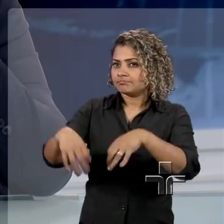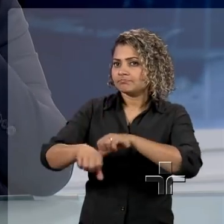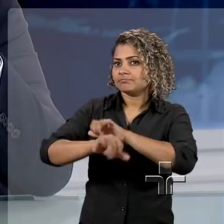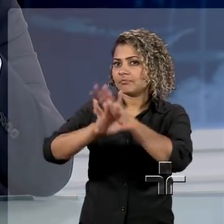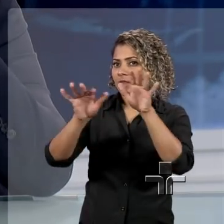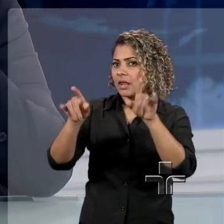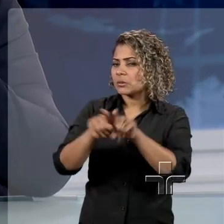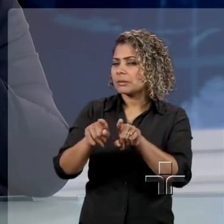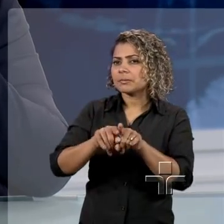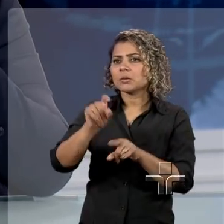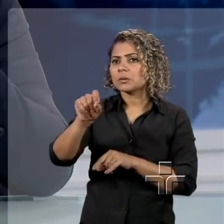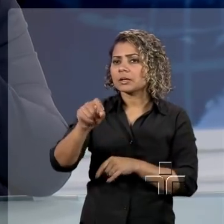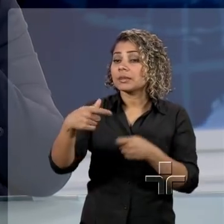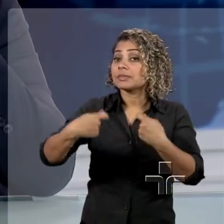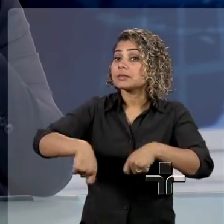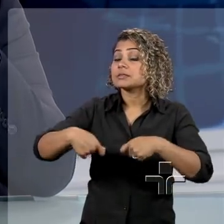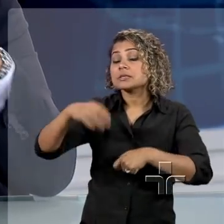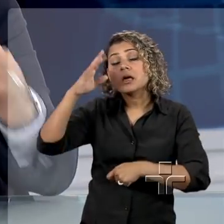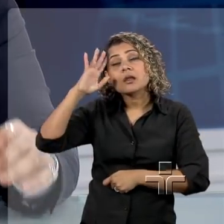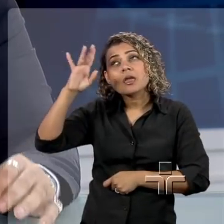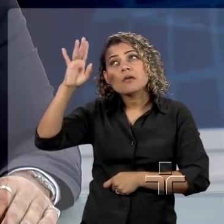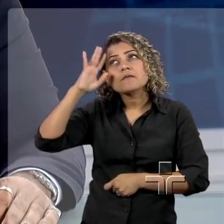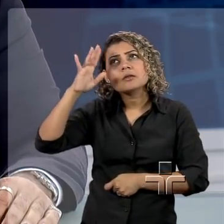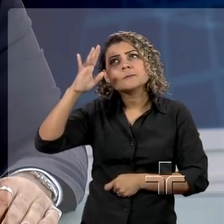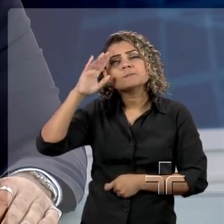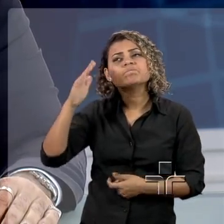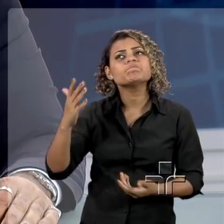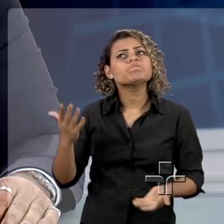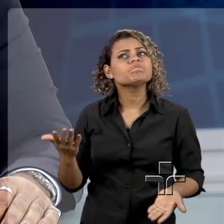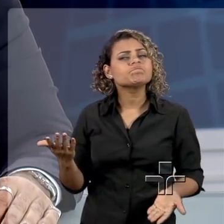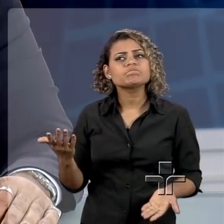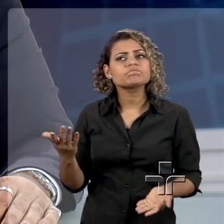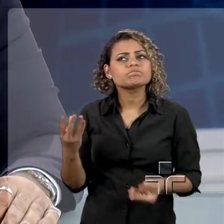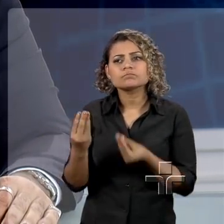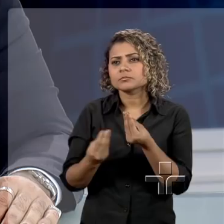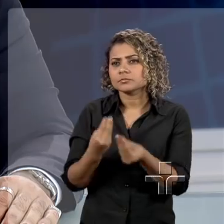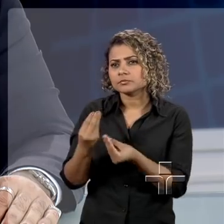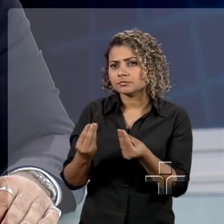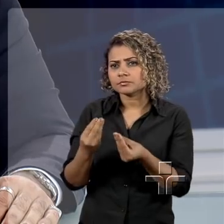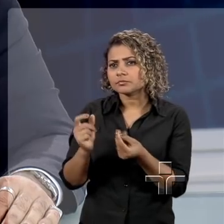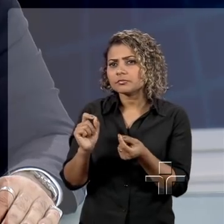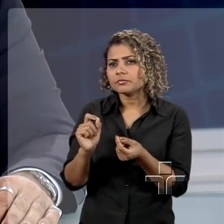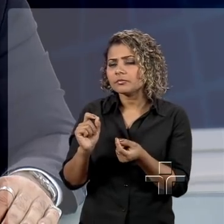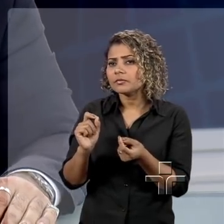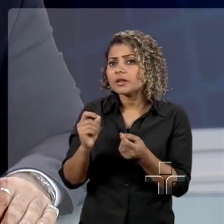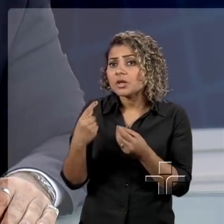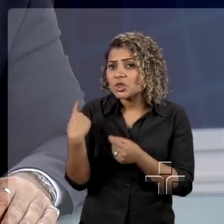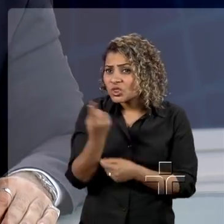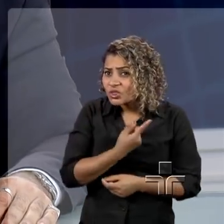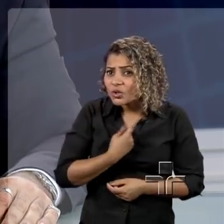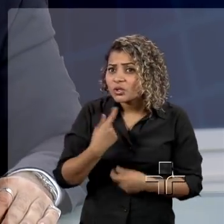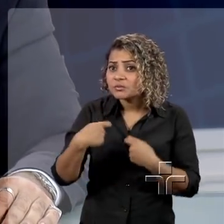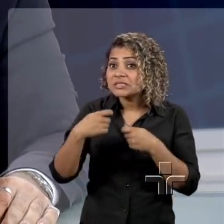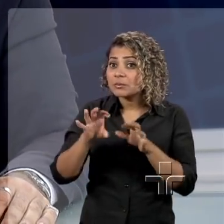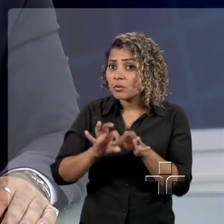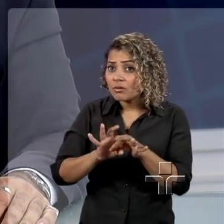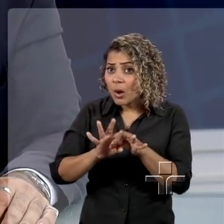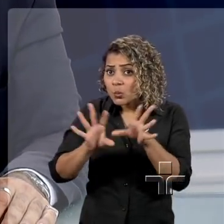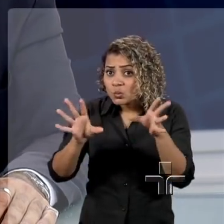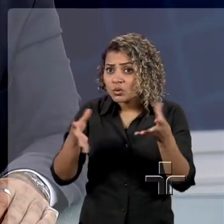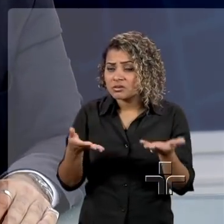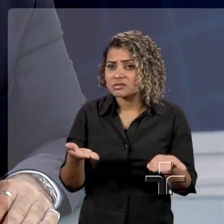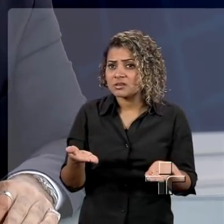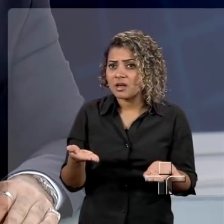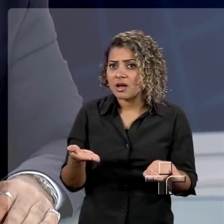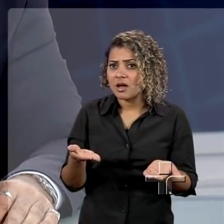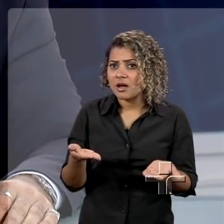é necessário refletir sobre até que ponto nós devemos permitir